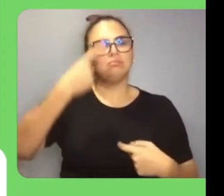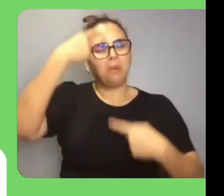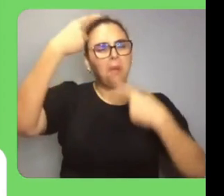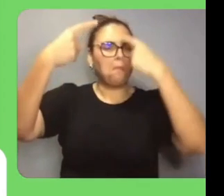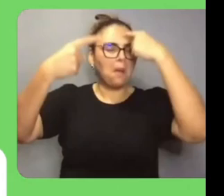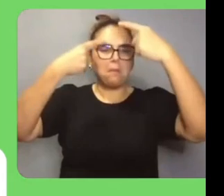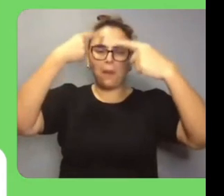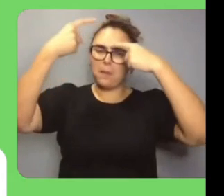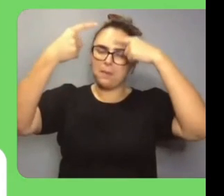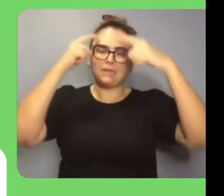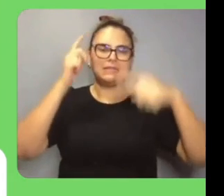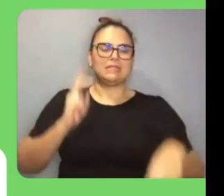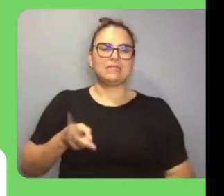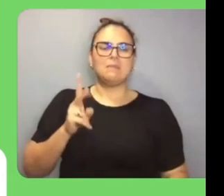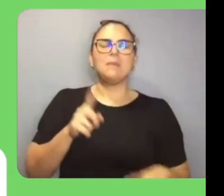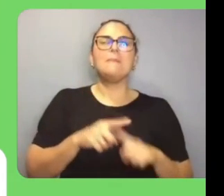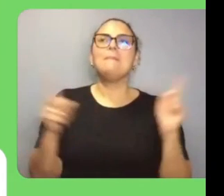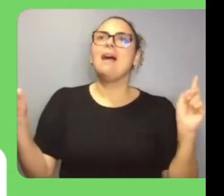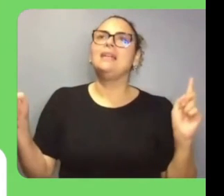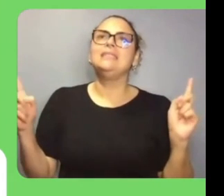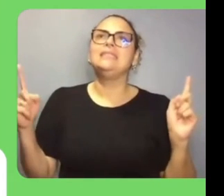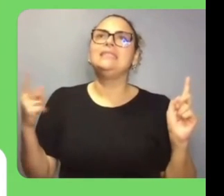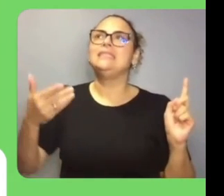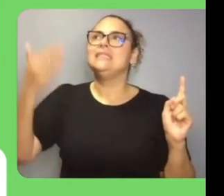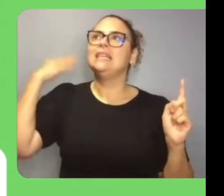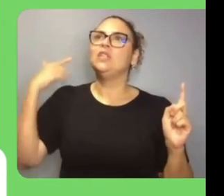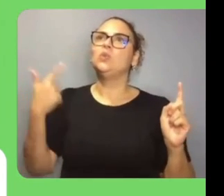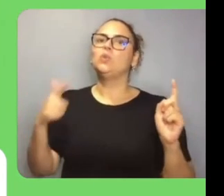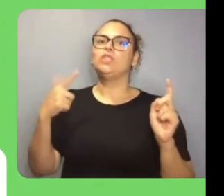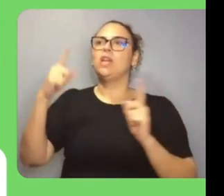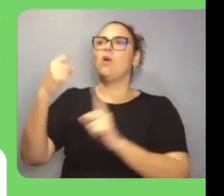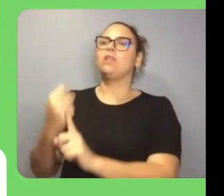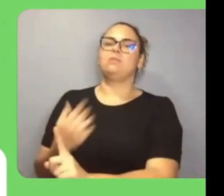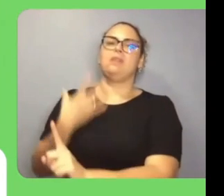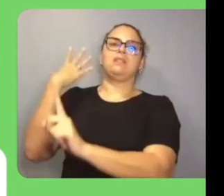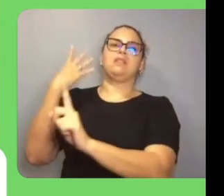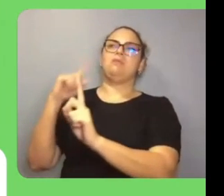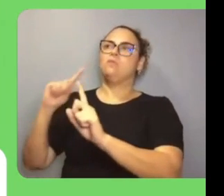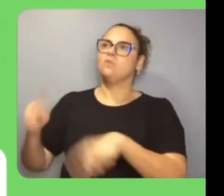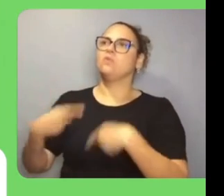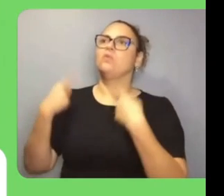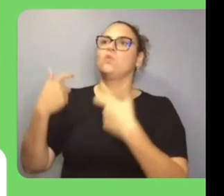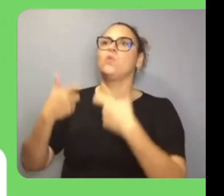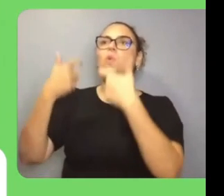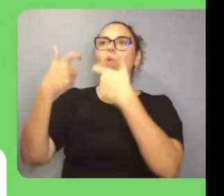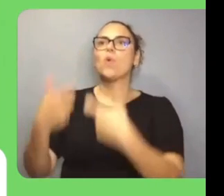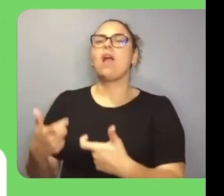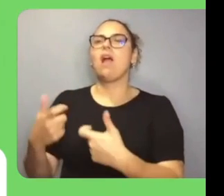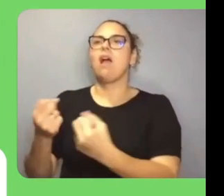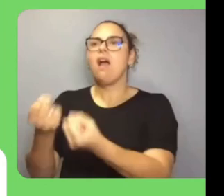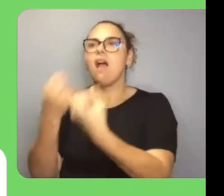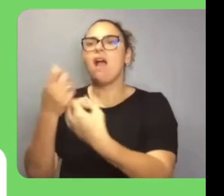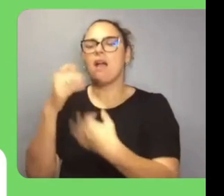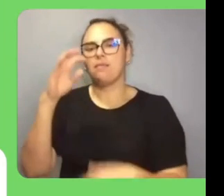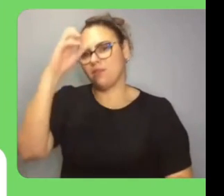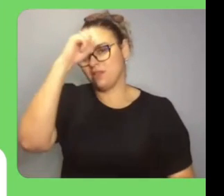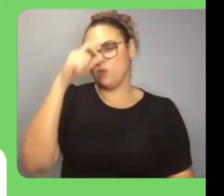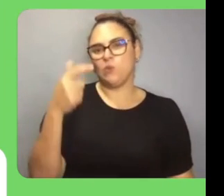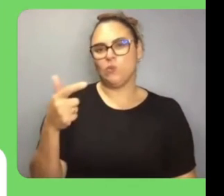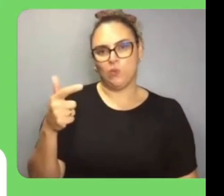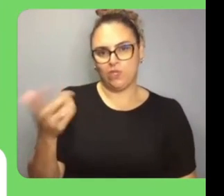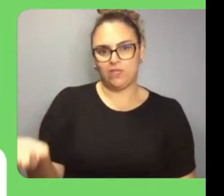fui uma pessoa criativa, mas me faltou essa inspiração, me faltou esse espaço de formação. Então, eu acho